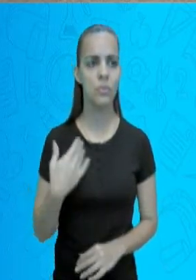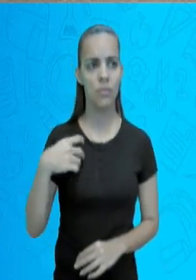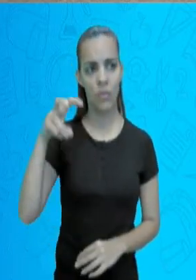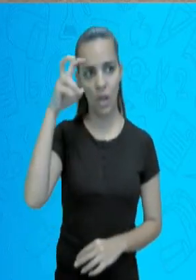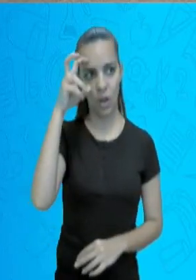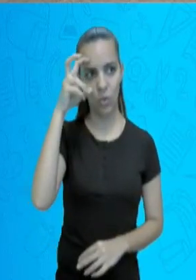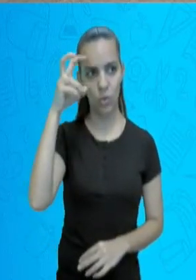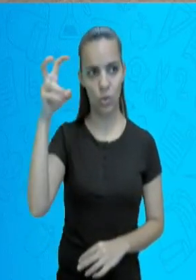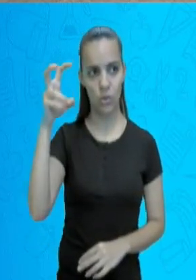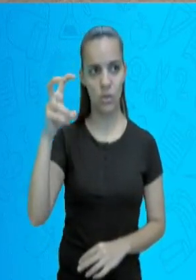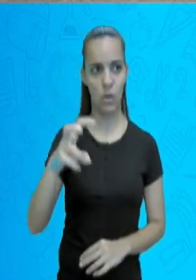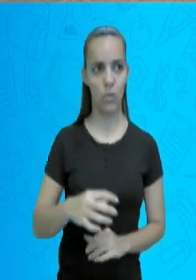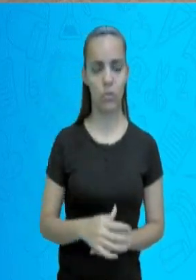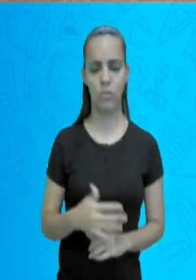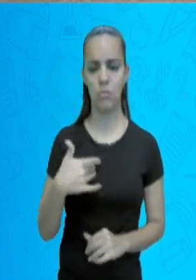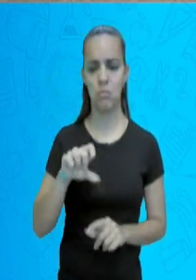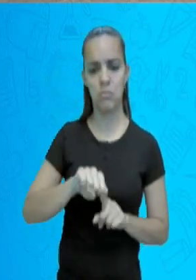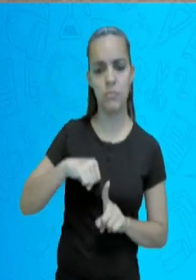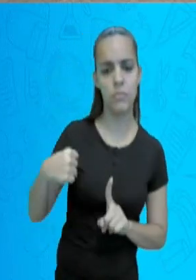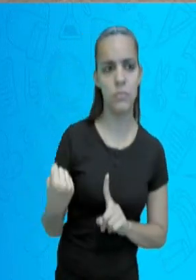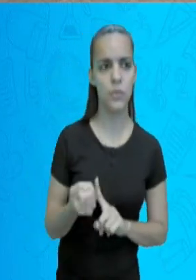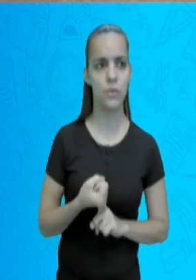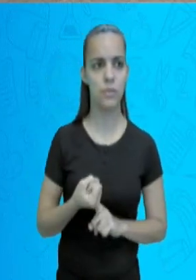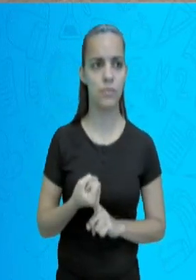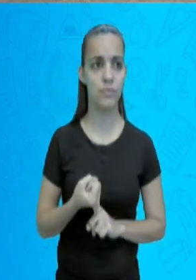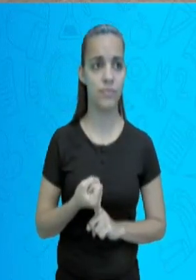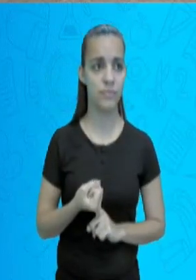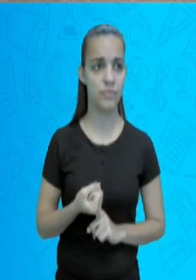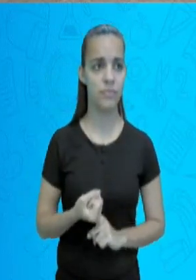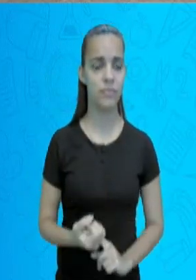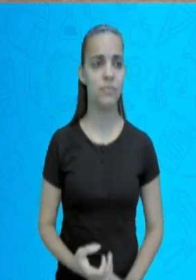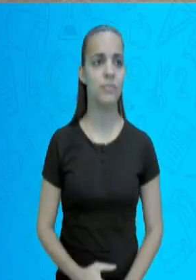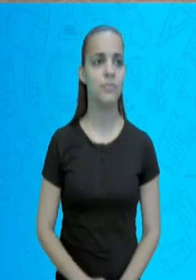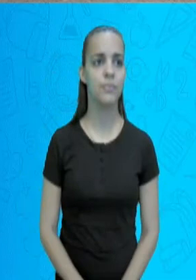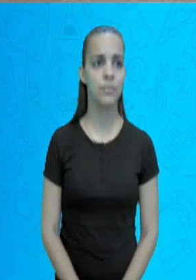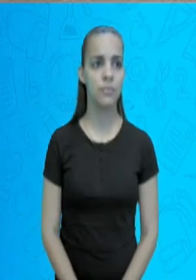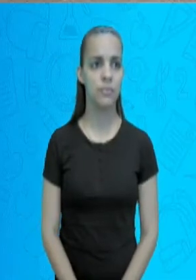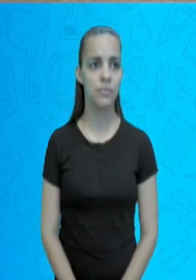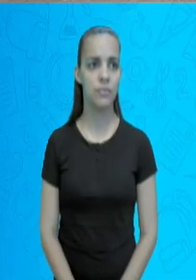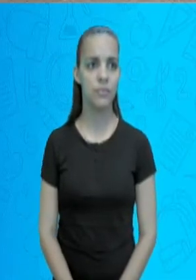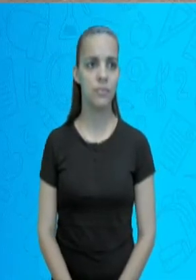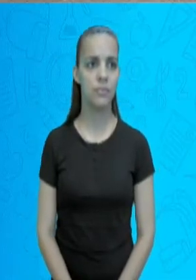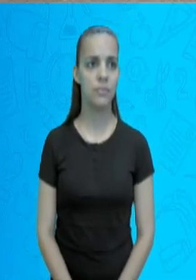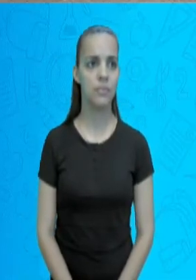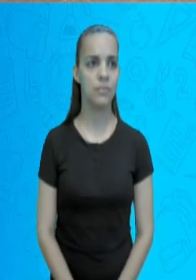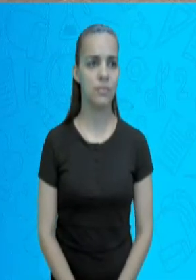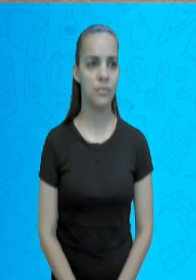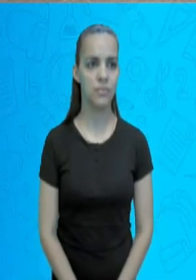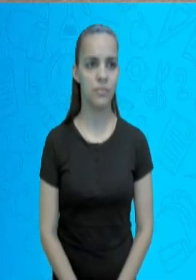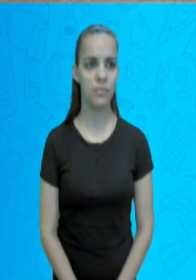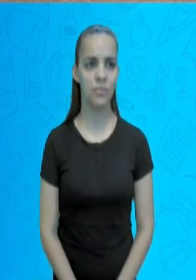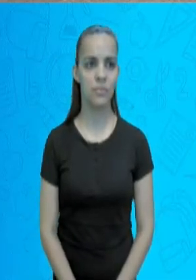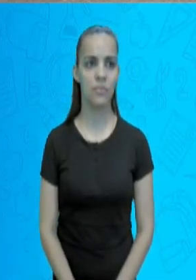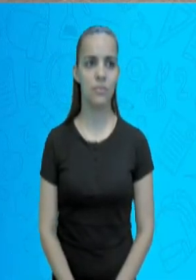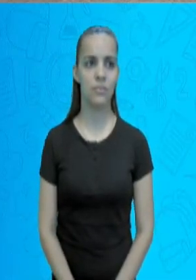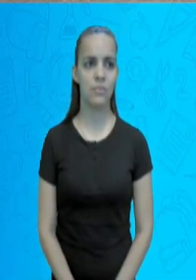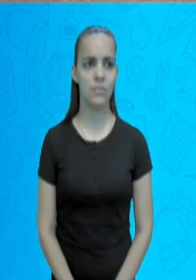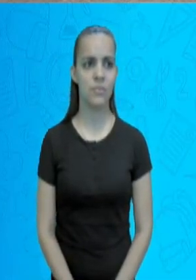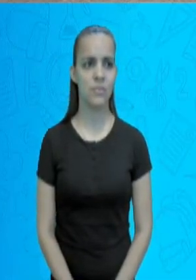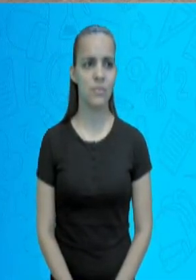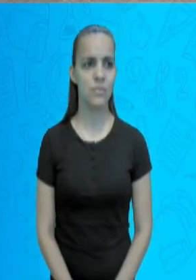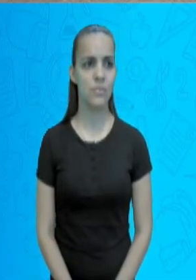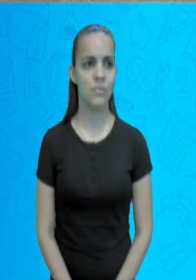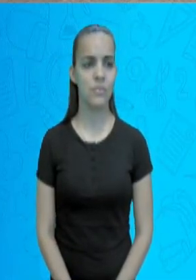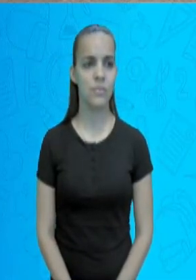cultural, social. Ela foi determinada,